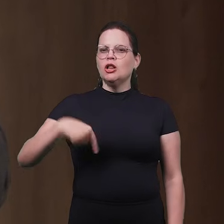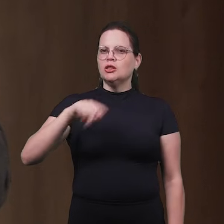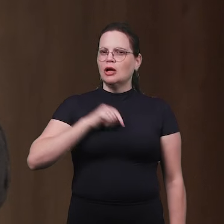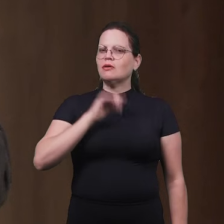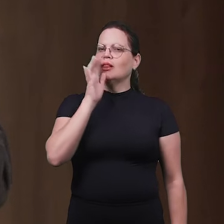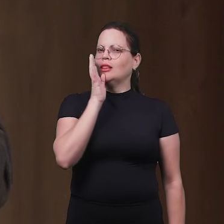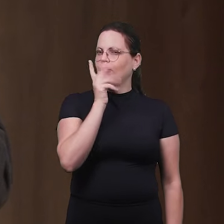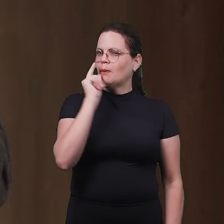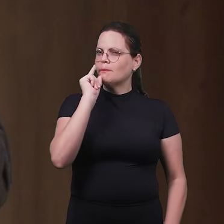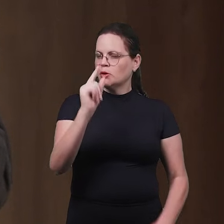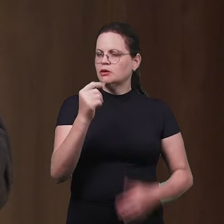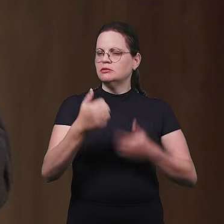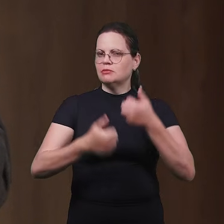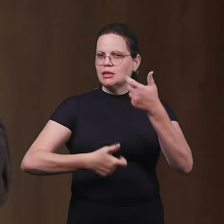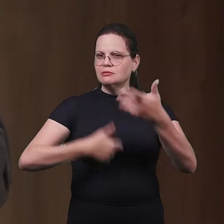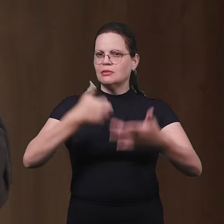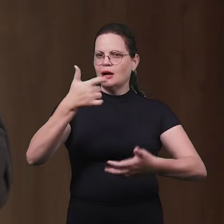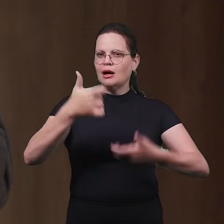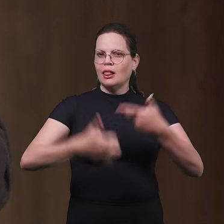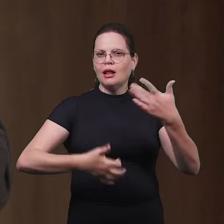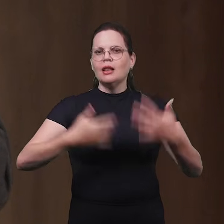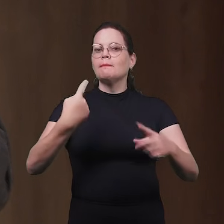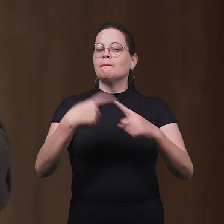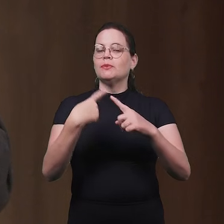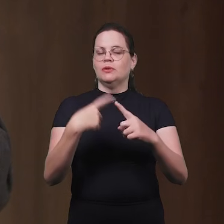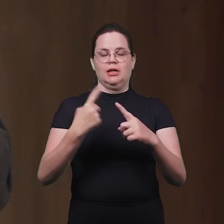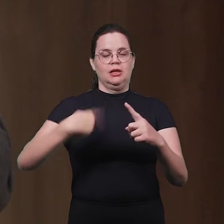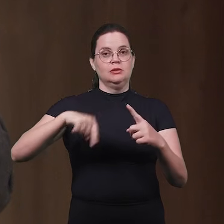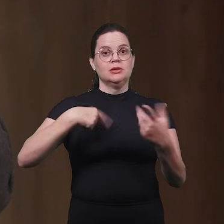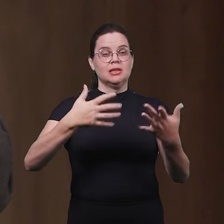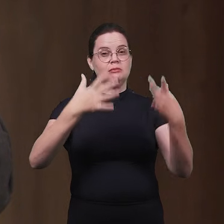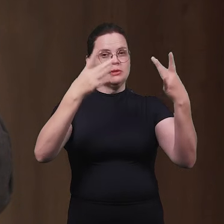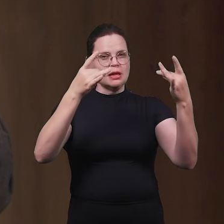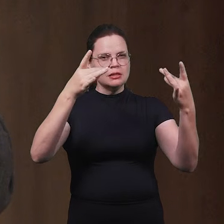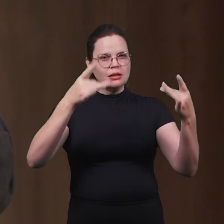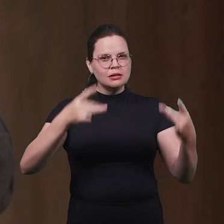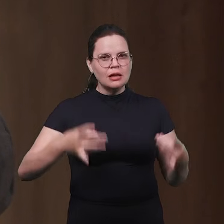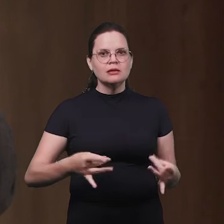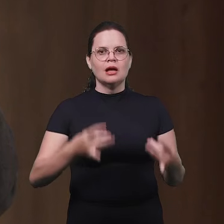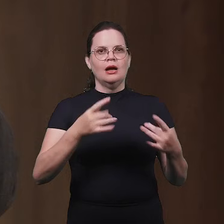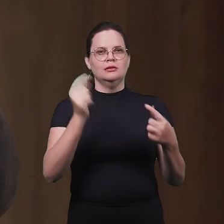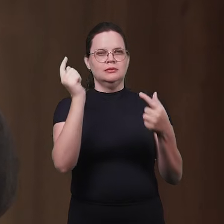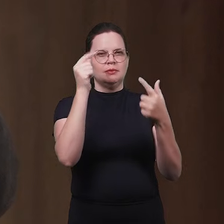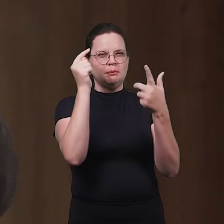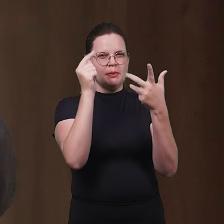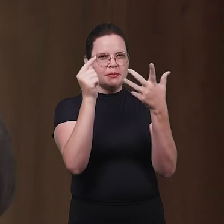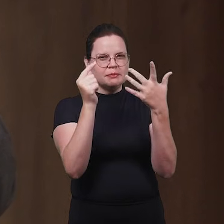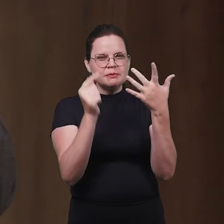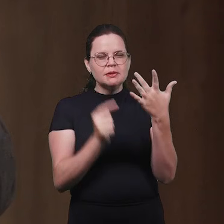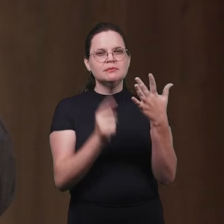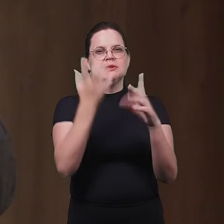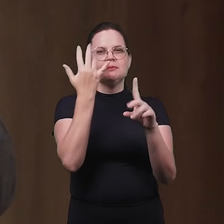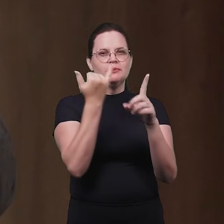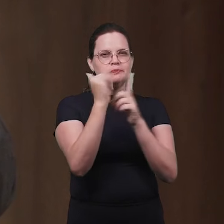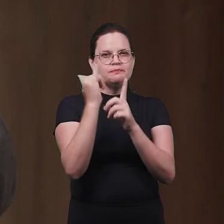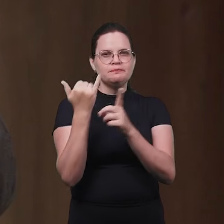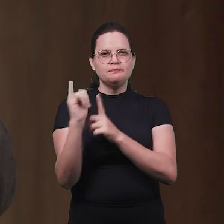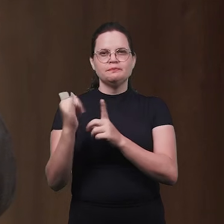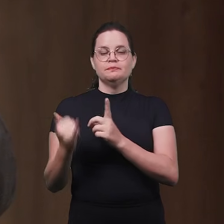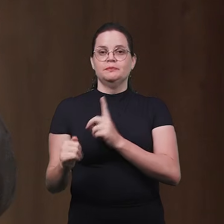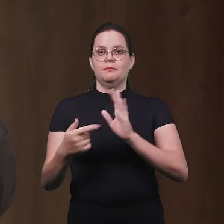nós vamos gastar mais episódios nele, porque nós pretendemos fazer todo o acompanhamento